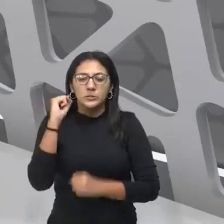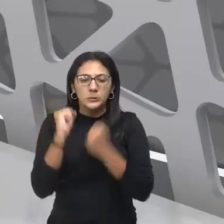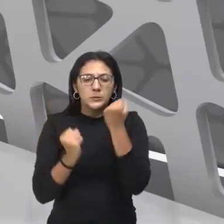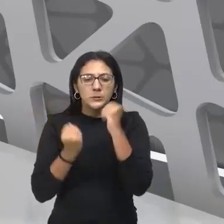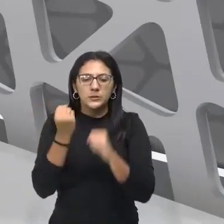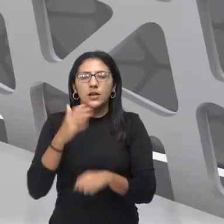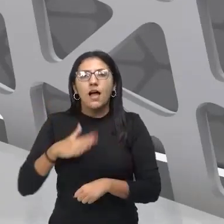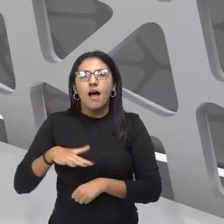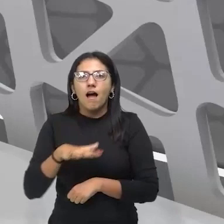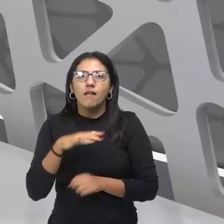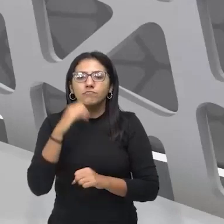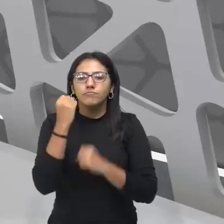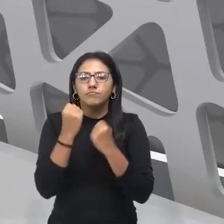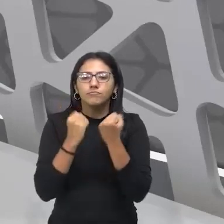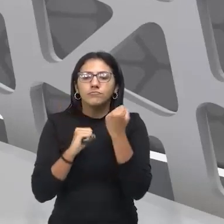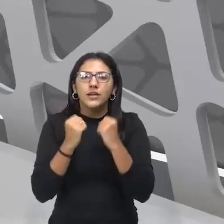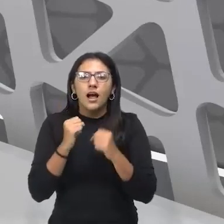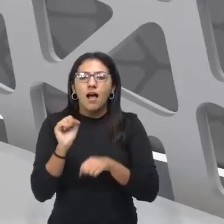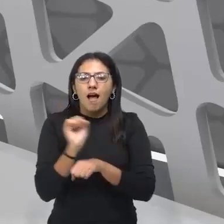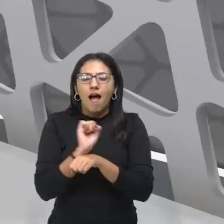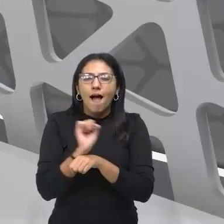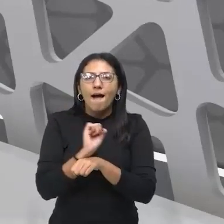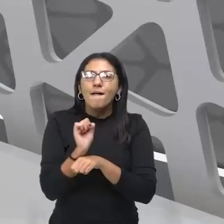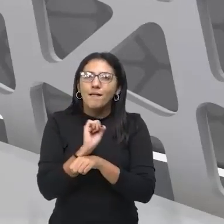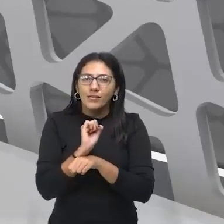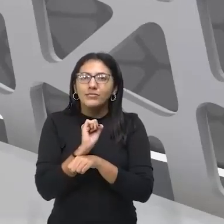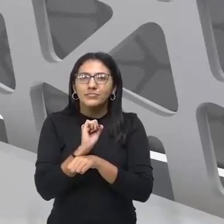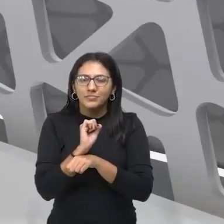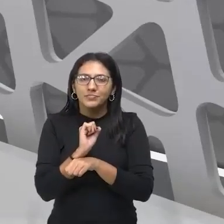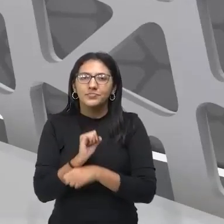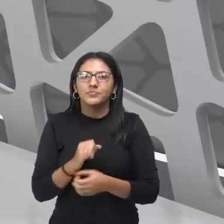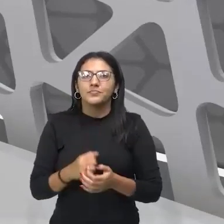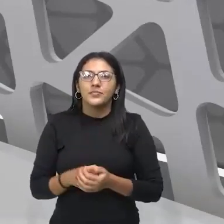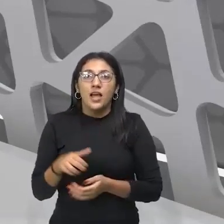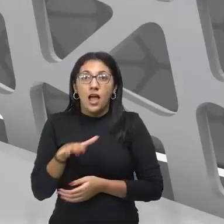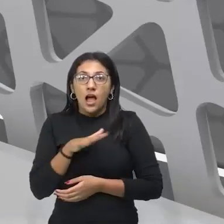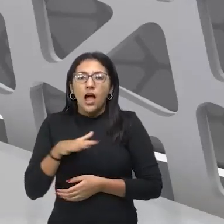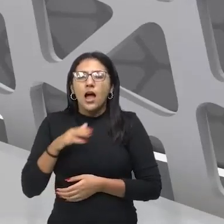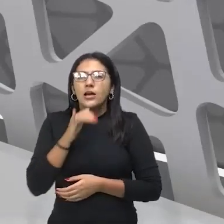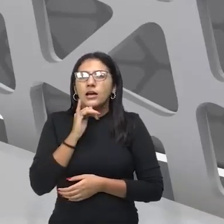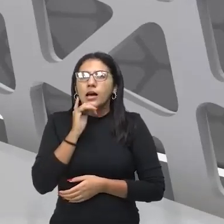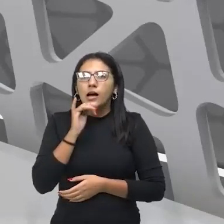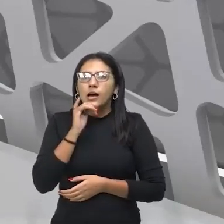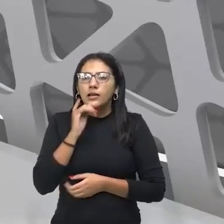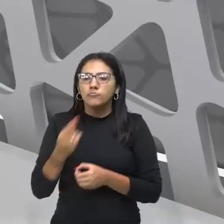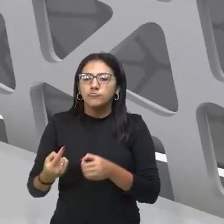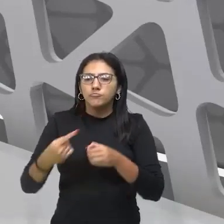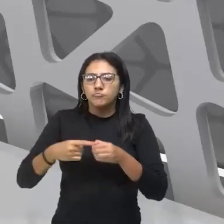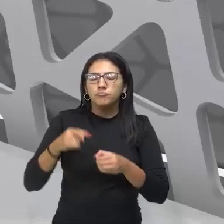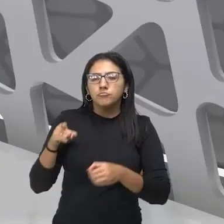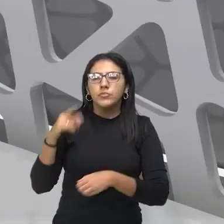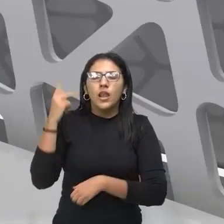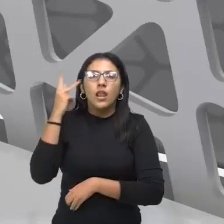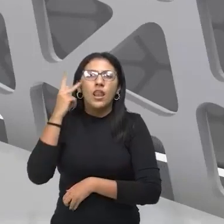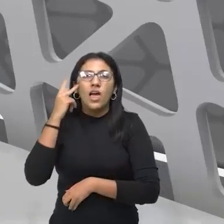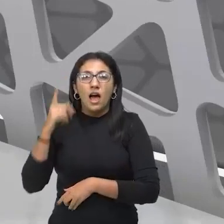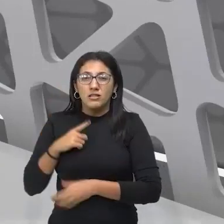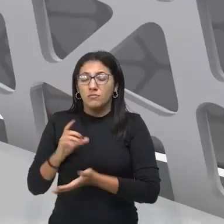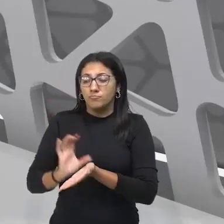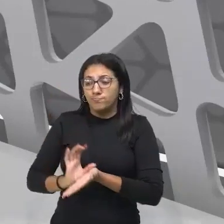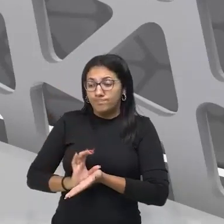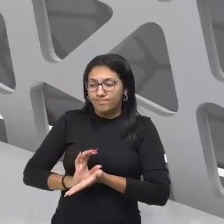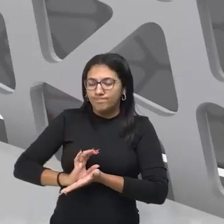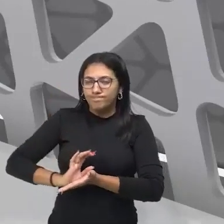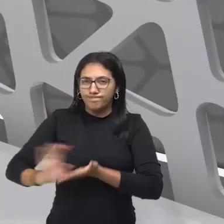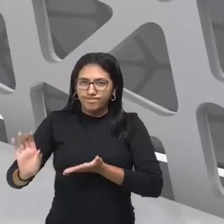indústrias automobilísticas. Isso mesmo, regiões do interior da cidade de São Paulo vão receber grandes